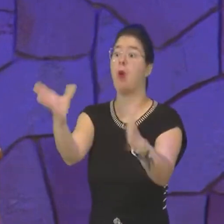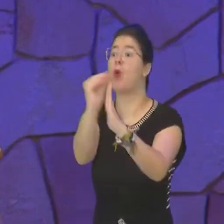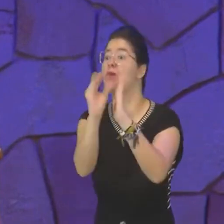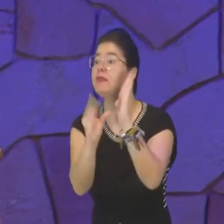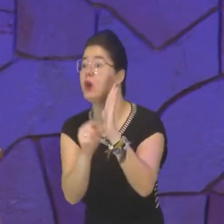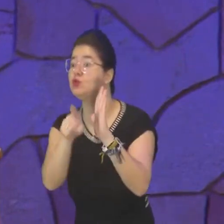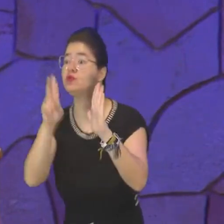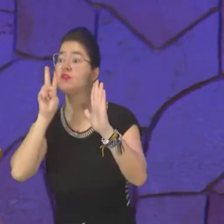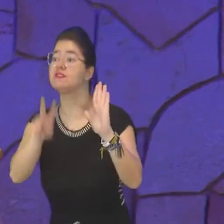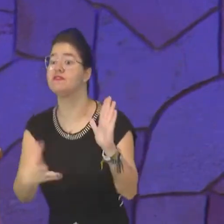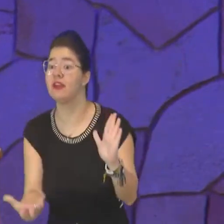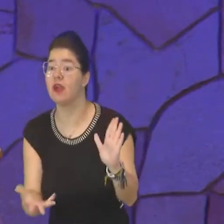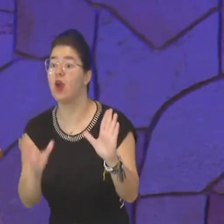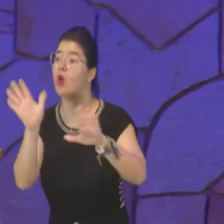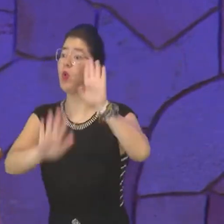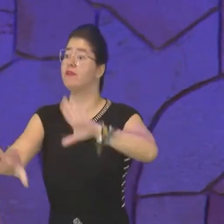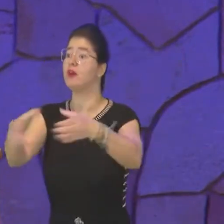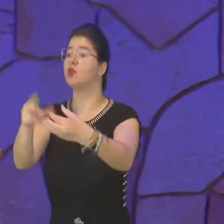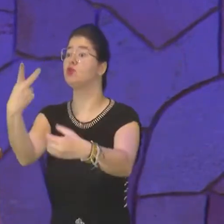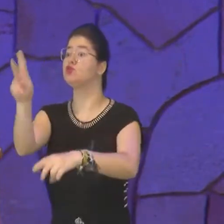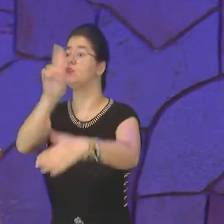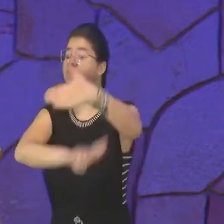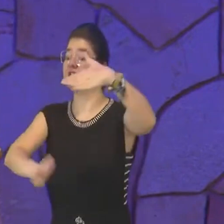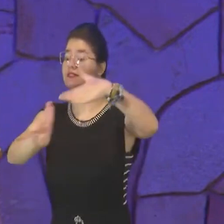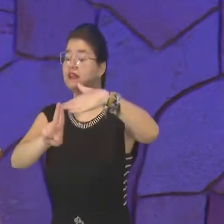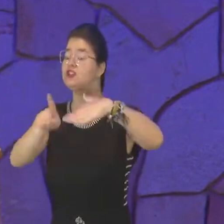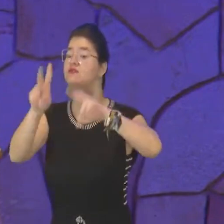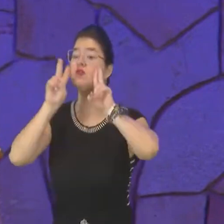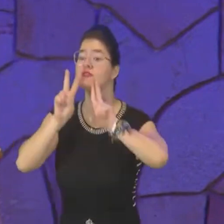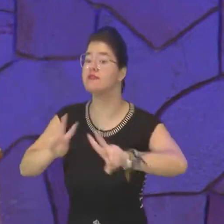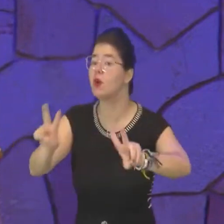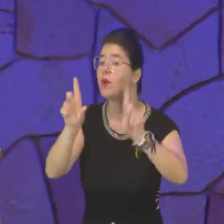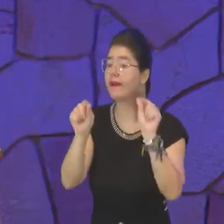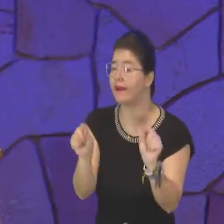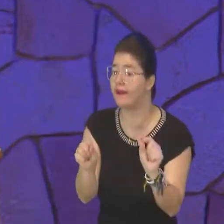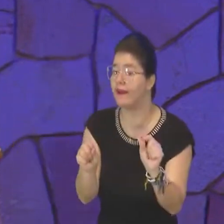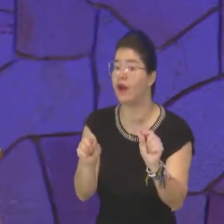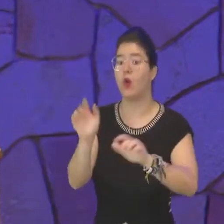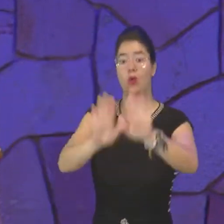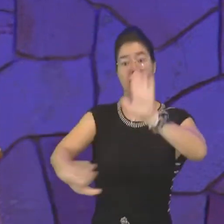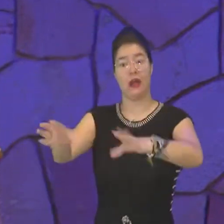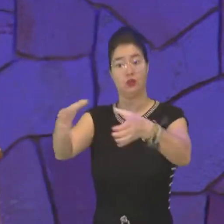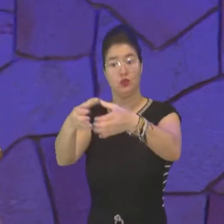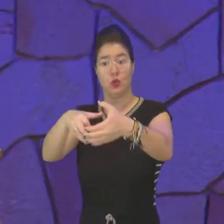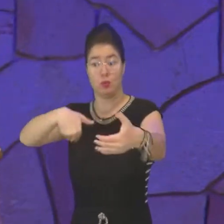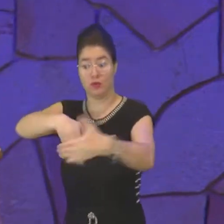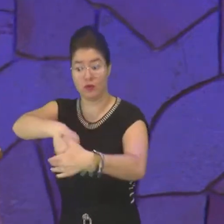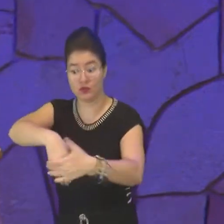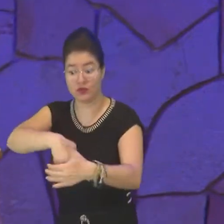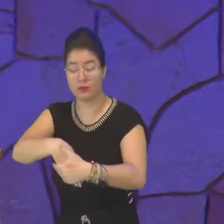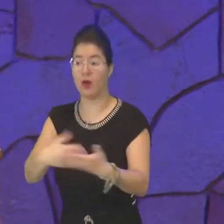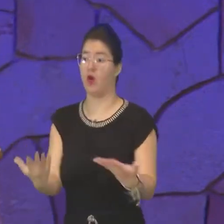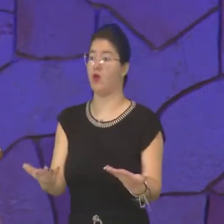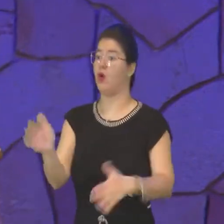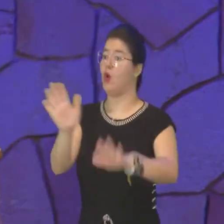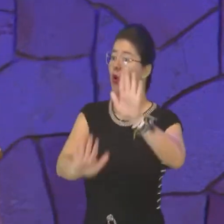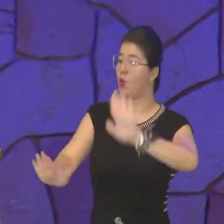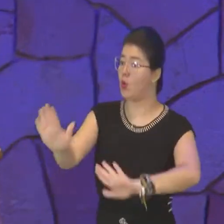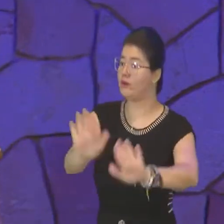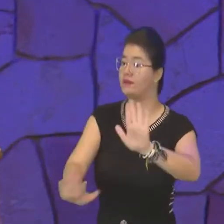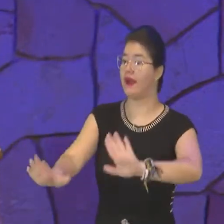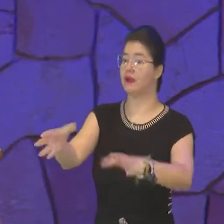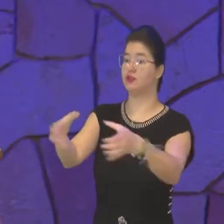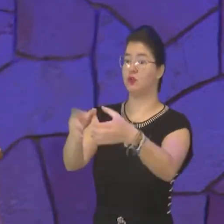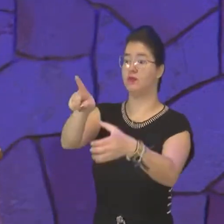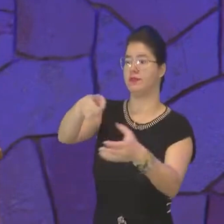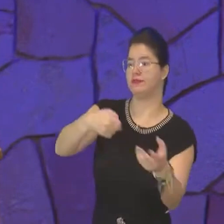Cuidado com o grupo da sua universidade. Cuidado com o grupo que você joga futebol. Cuidado com aquele grupo que você sai para